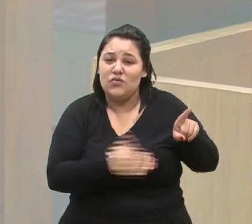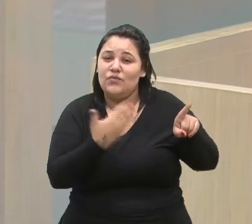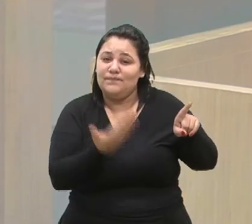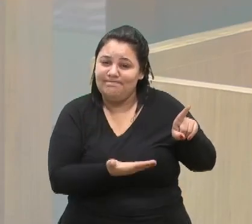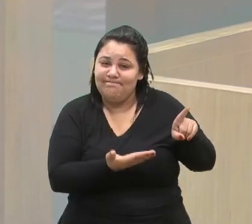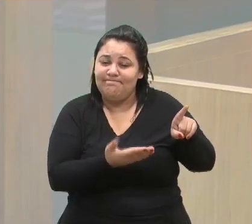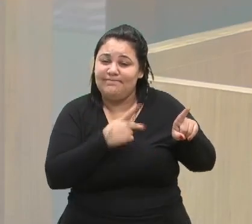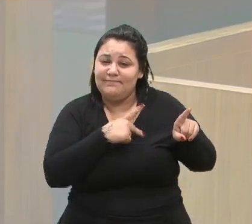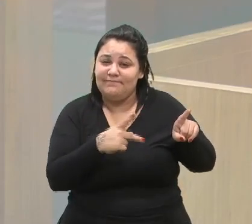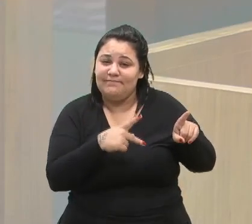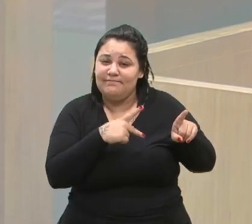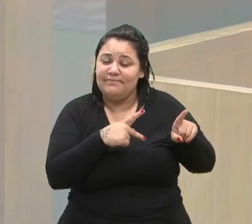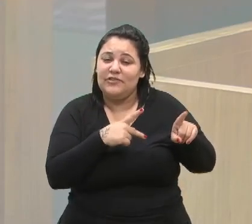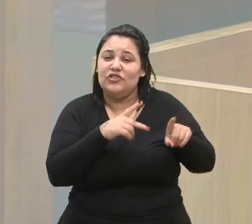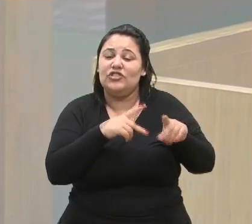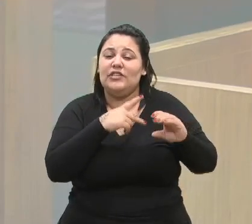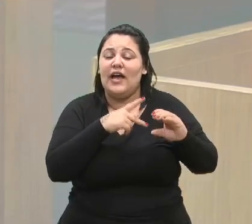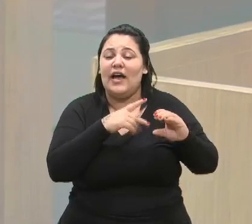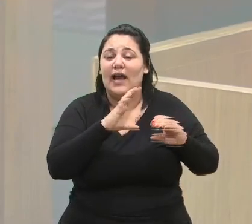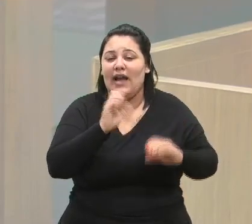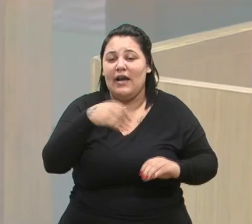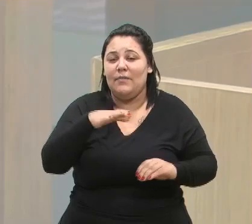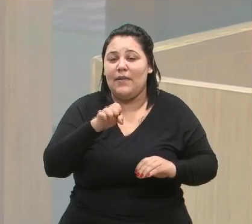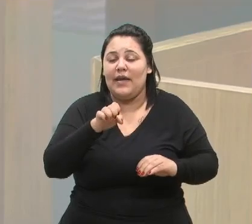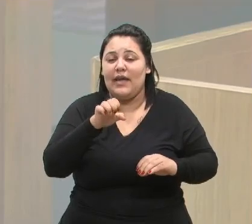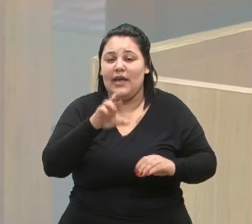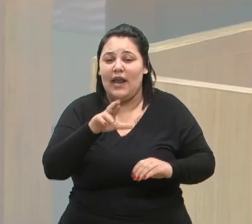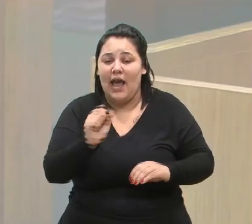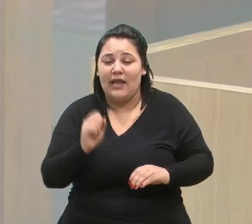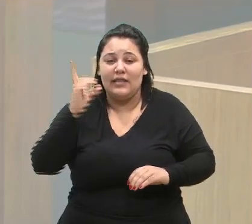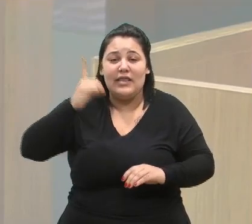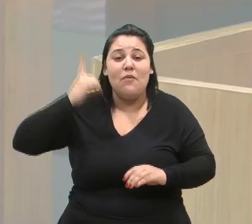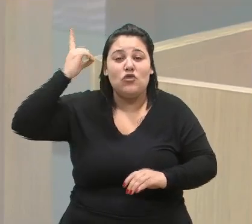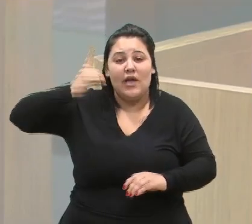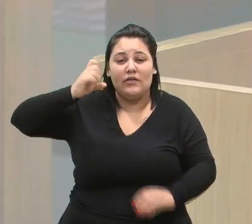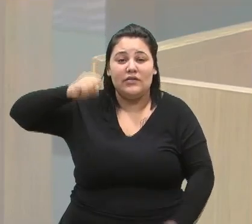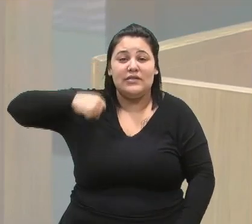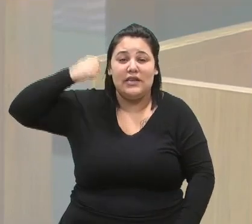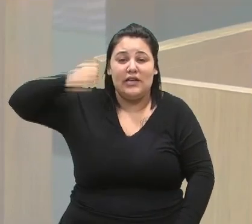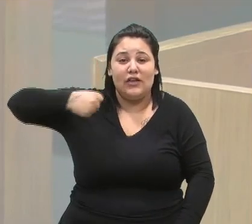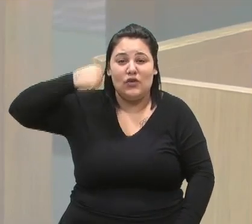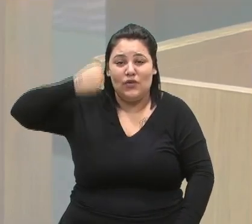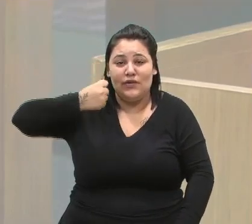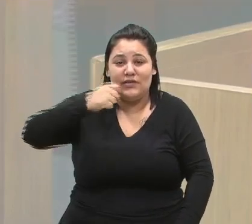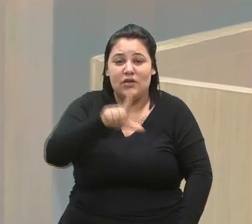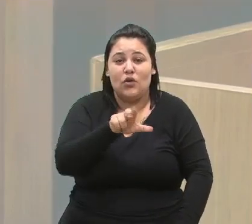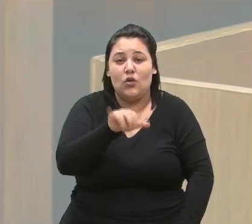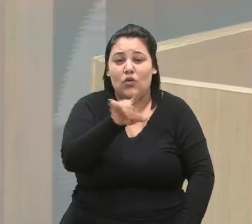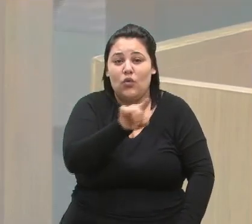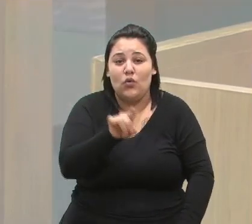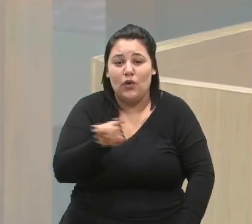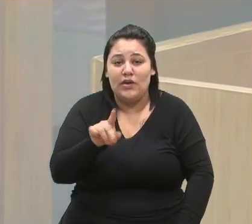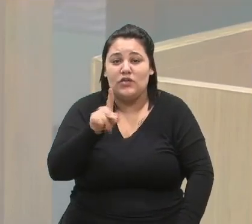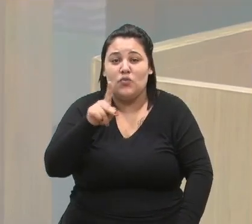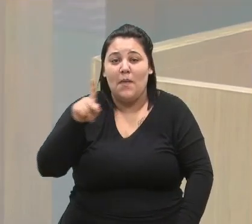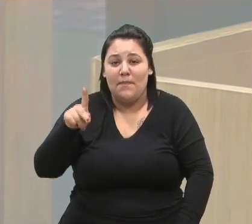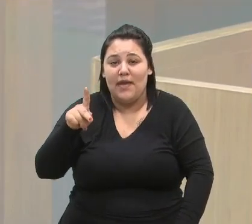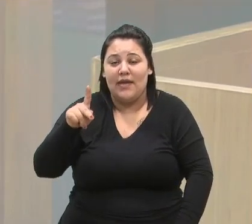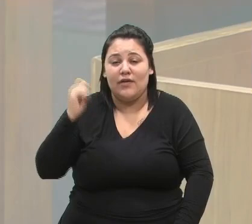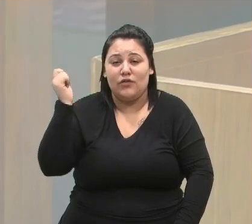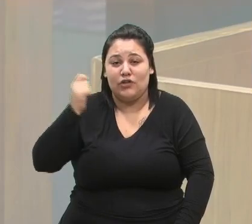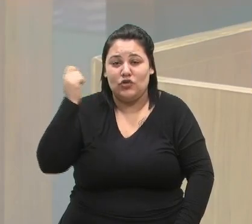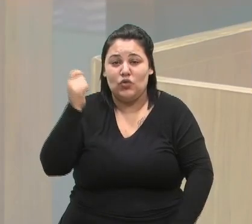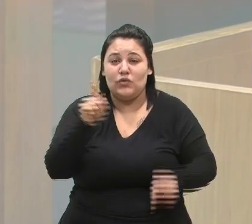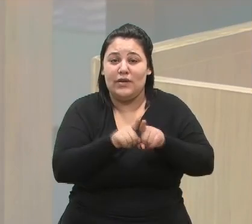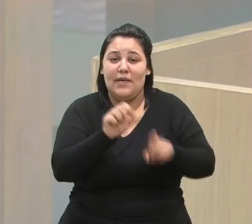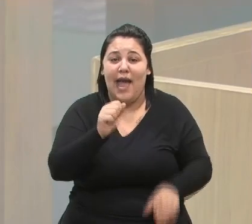ao presidente do Senado Federal e aos senadores Luiz Carlos Reis, do PP do Rio Grande do Sul,